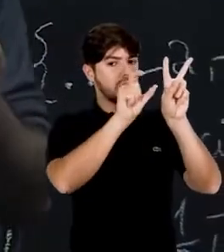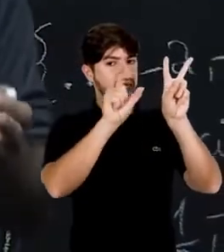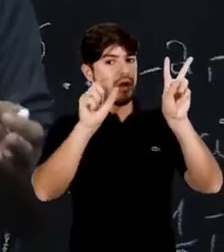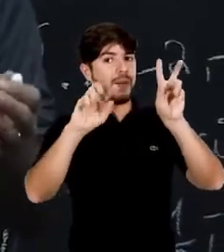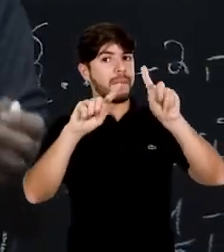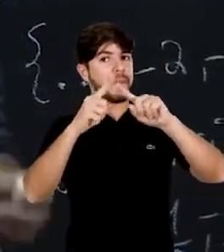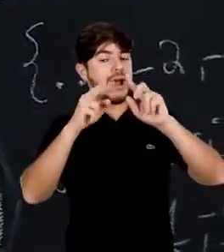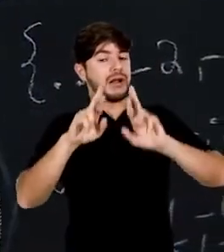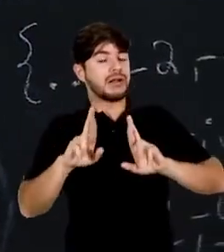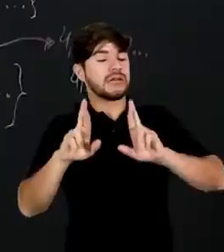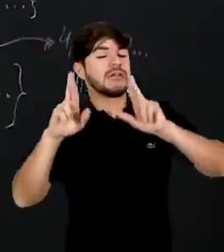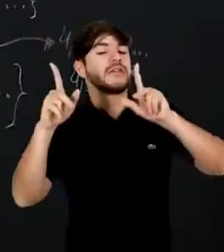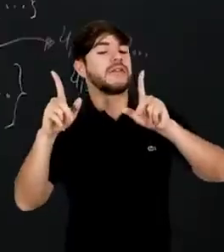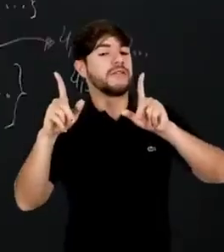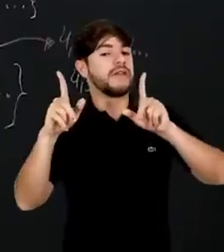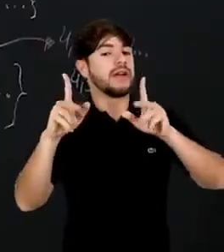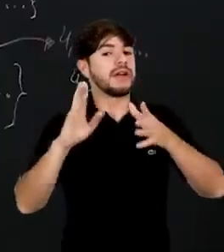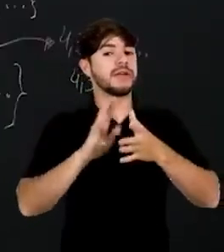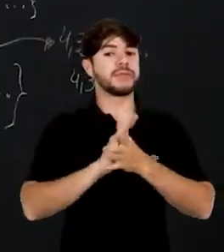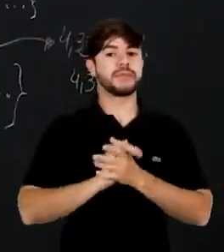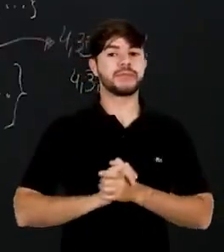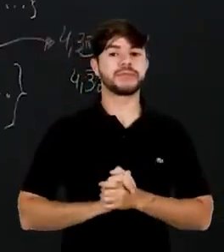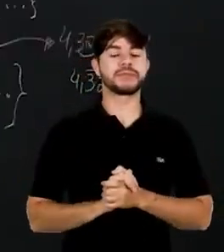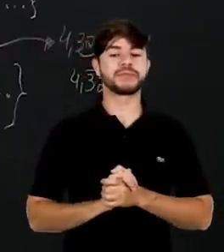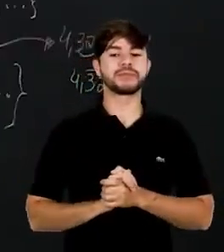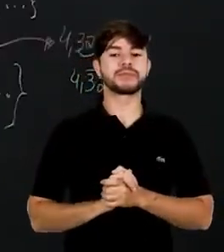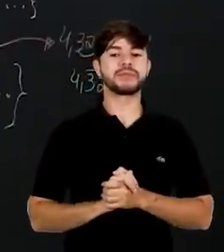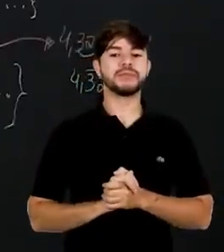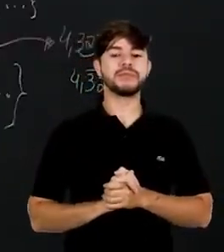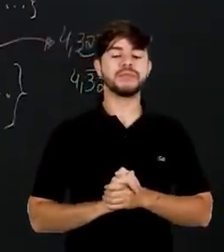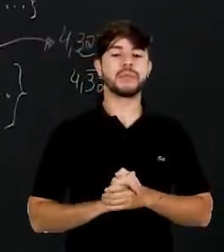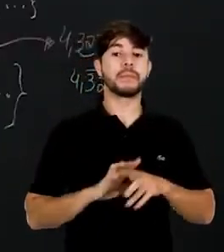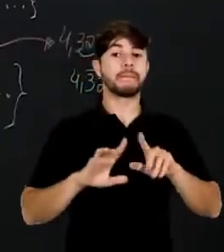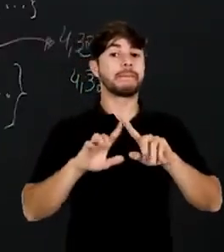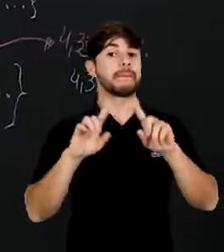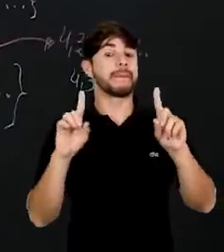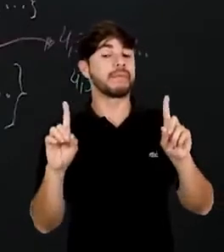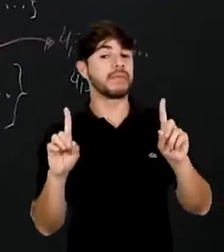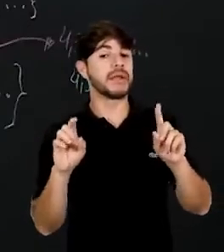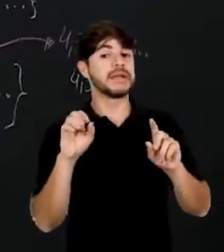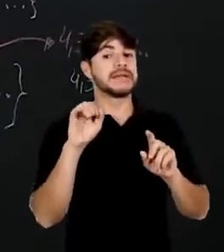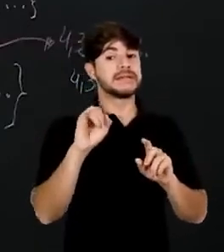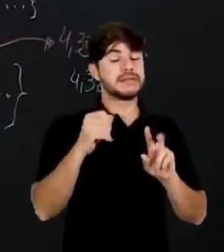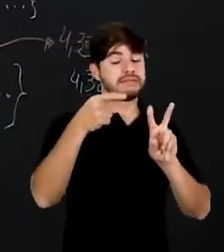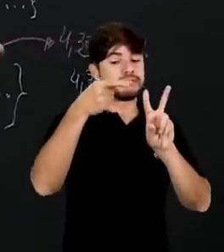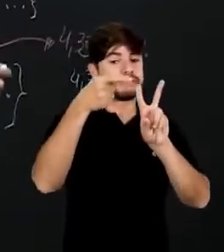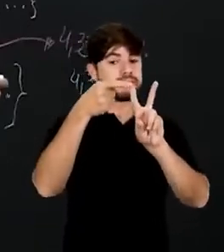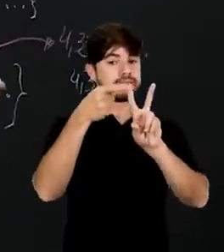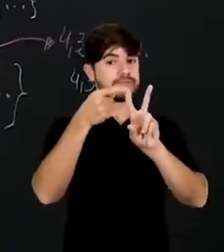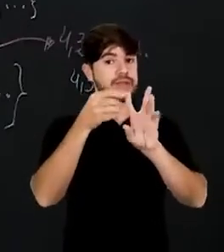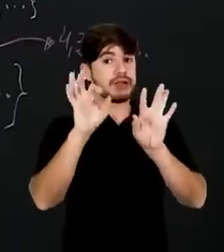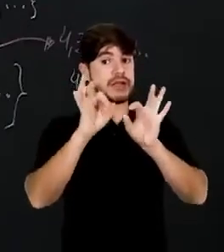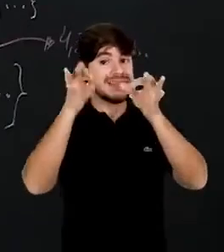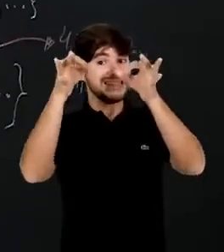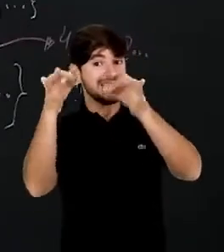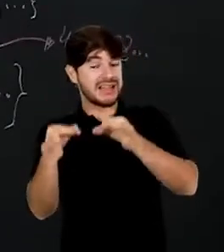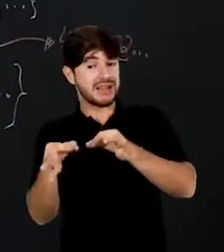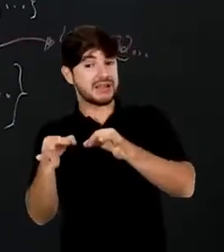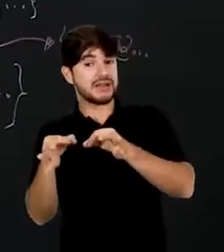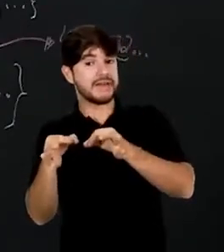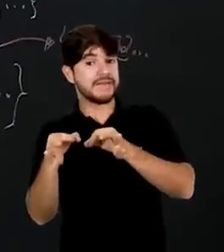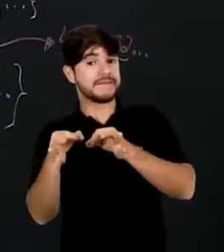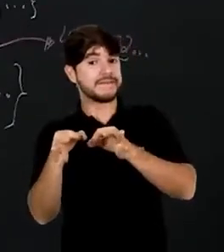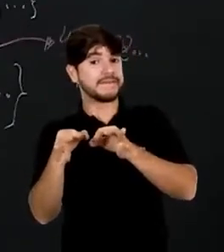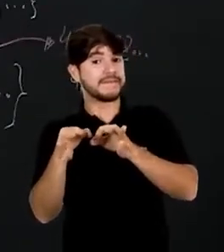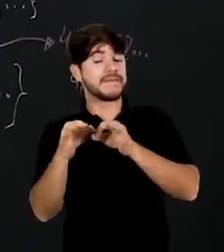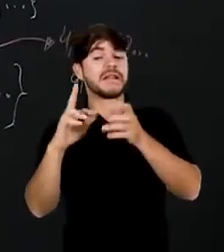interessa também o índice, tá? Todo e qualquer número tem raiz. Agora, se essa raiz não for exata, esse